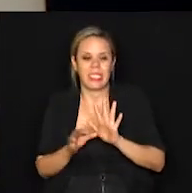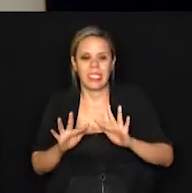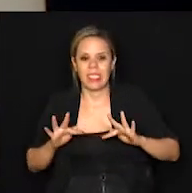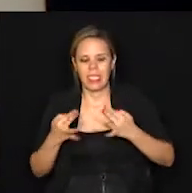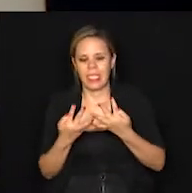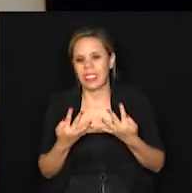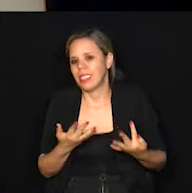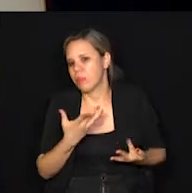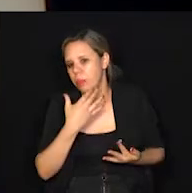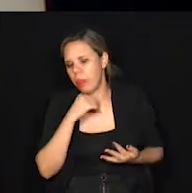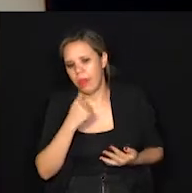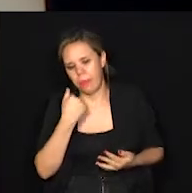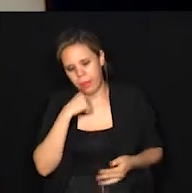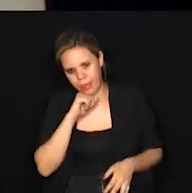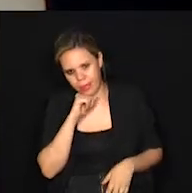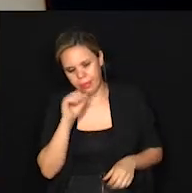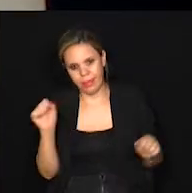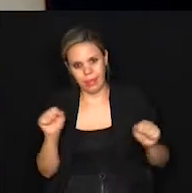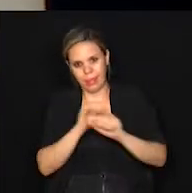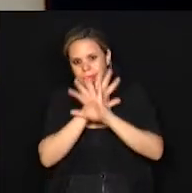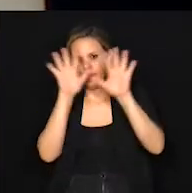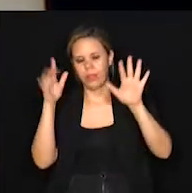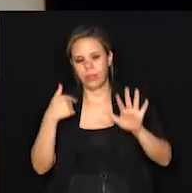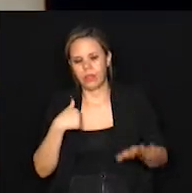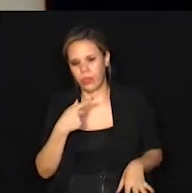Olá, tá certo. Boa tarde. Perfeito.